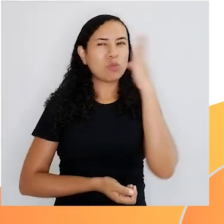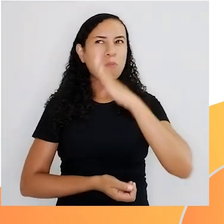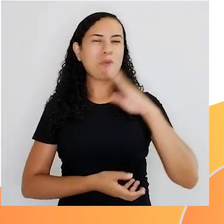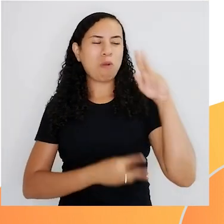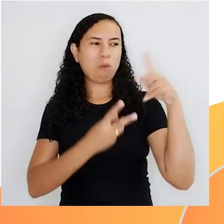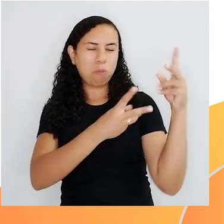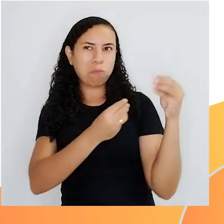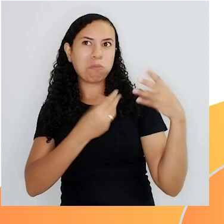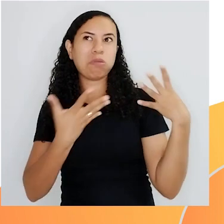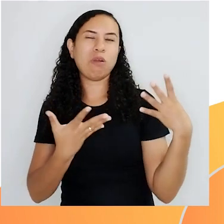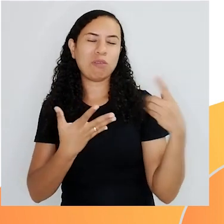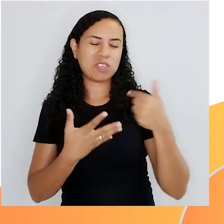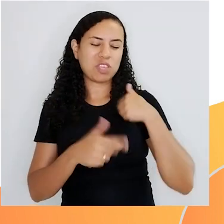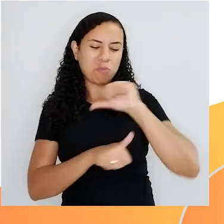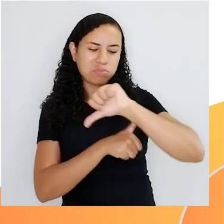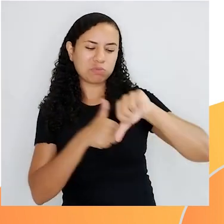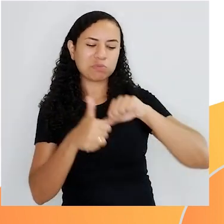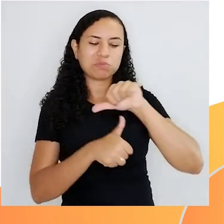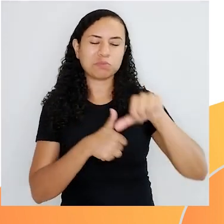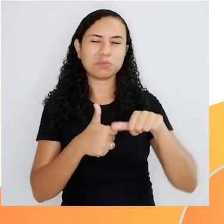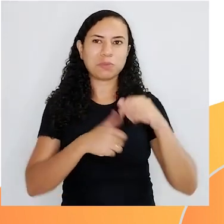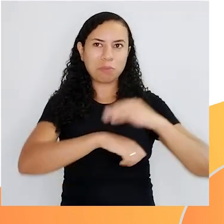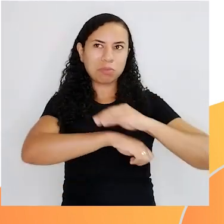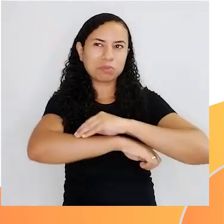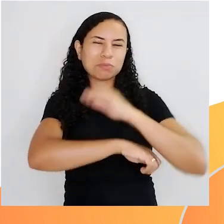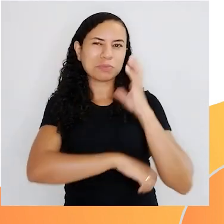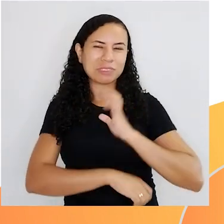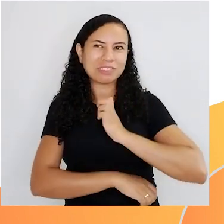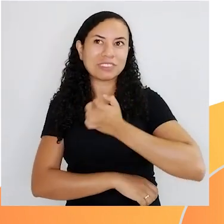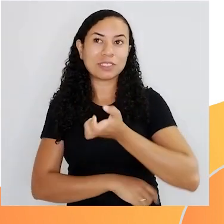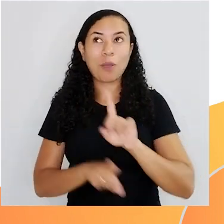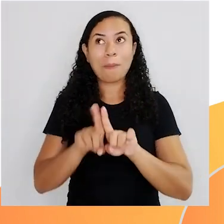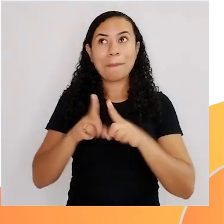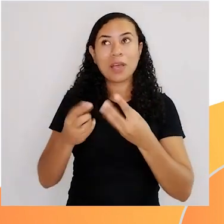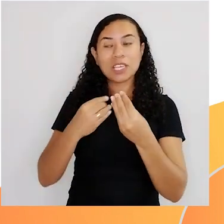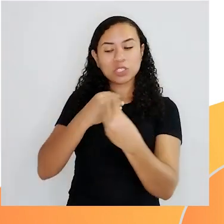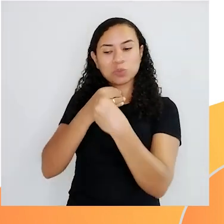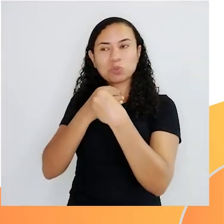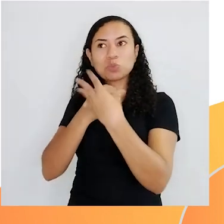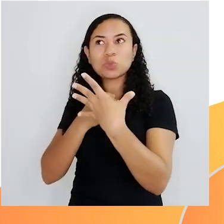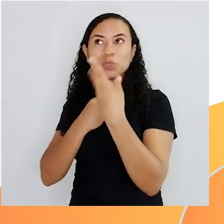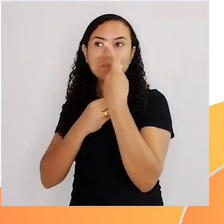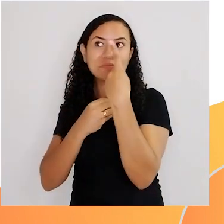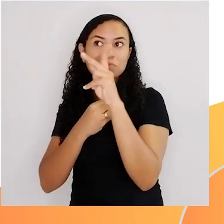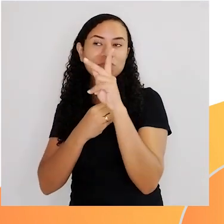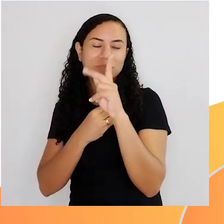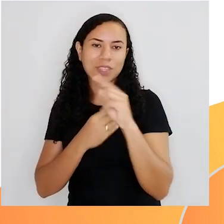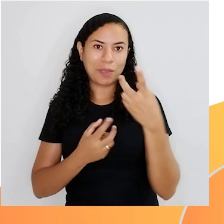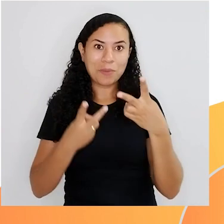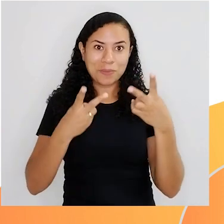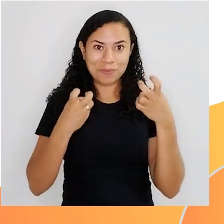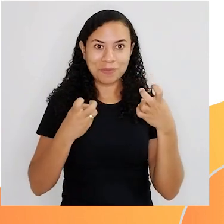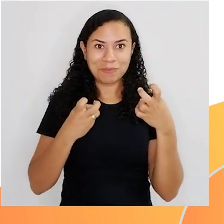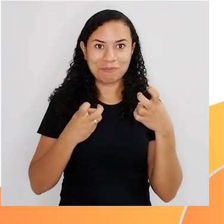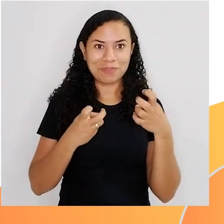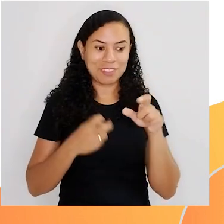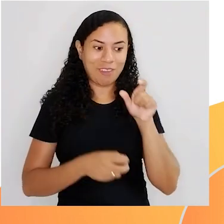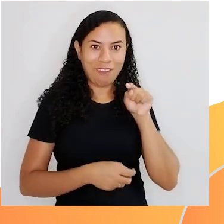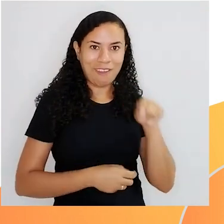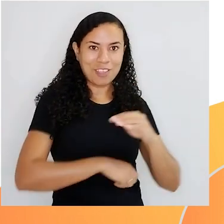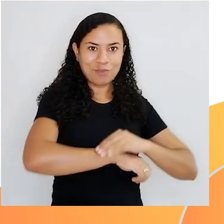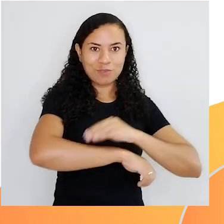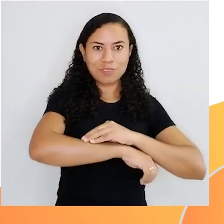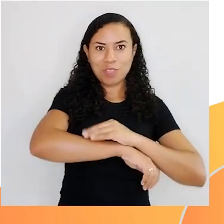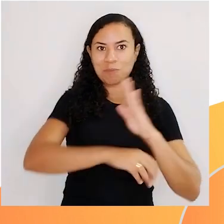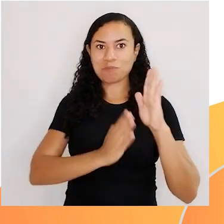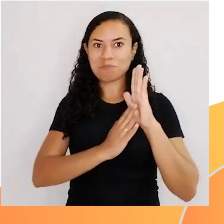asquerosa. Um beijo teu, percebam. Ele faz uma proposta para ela. Um beijo teu, no